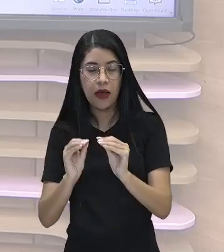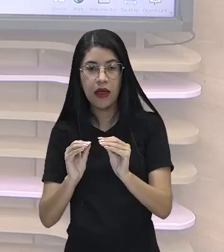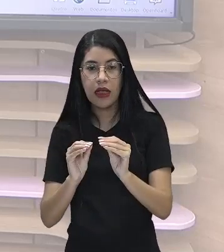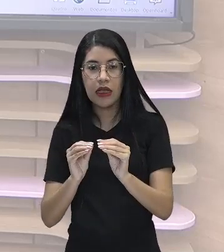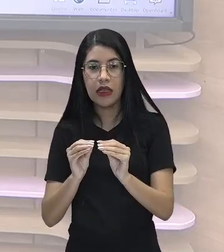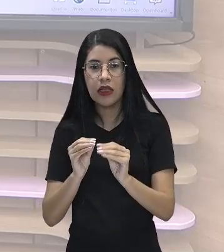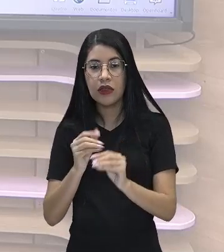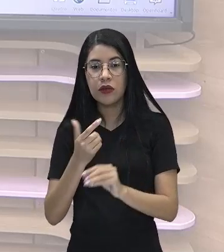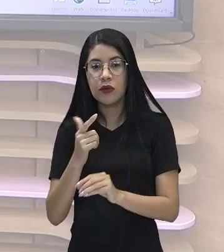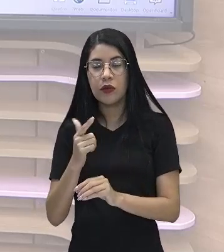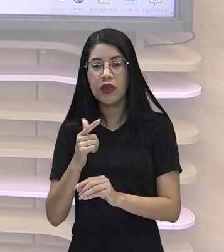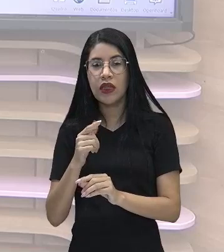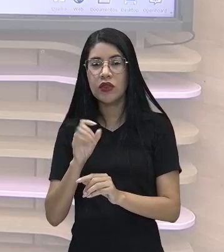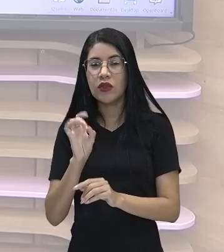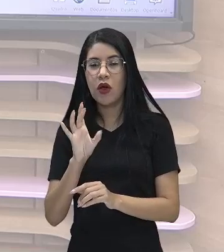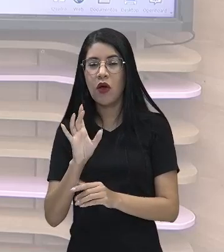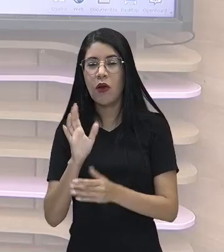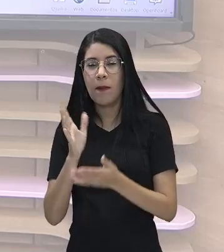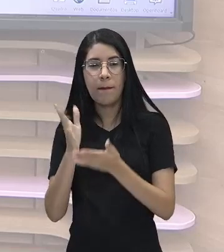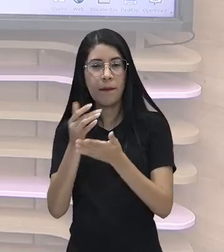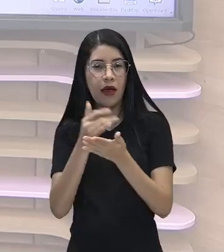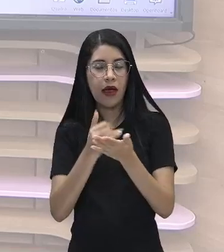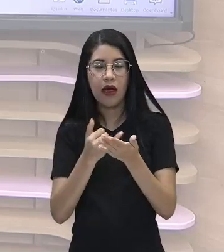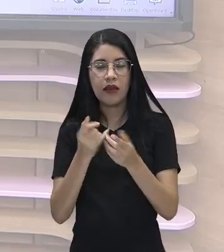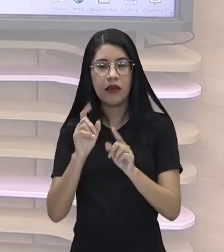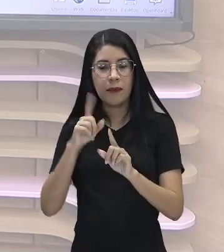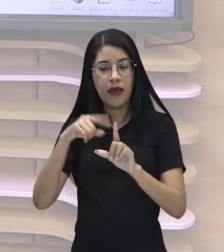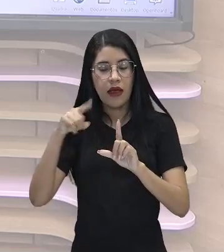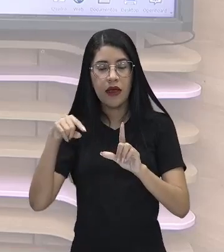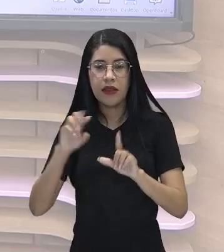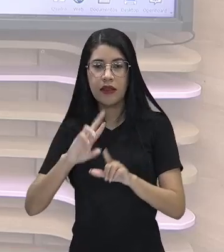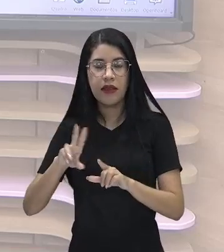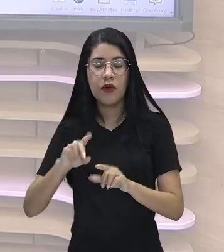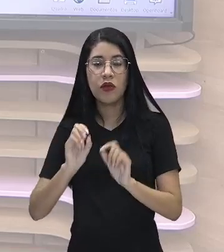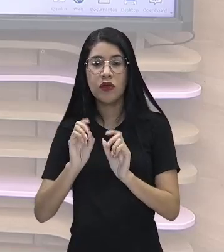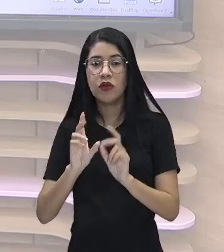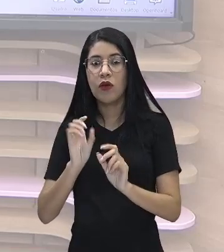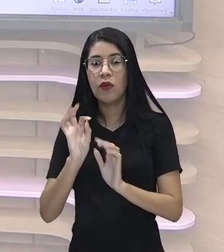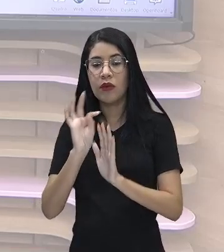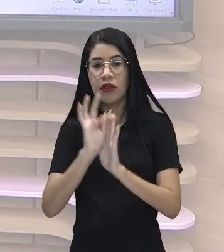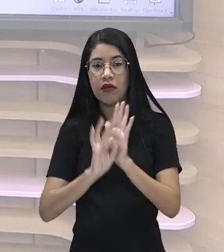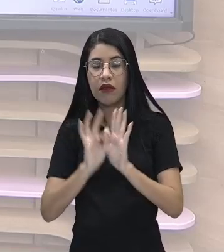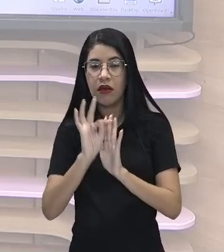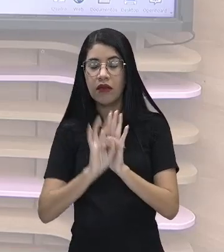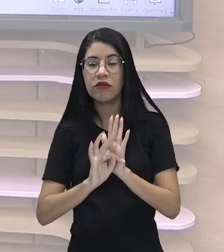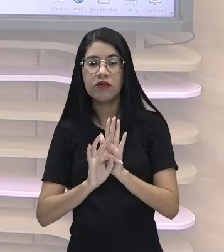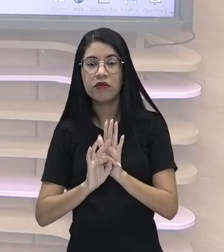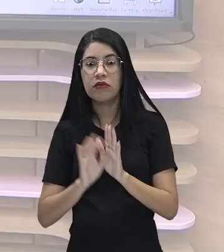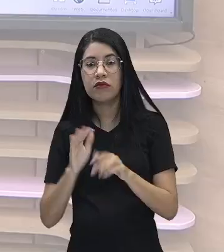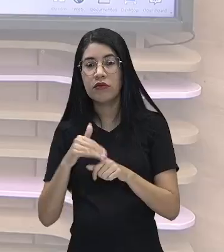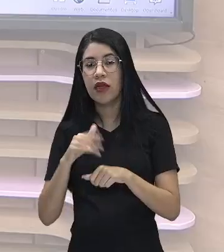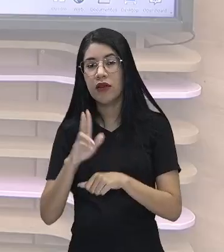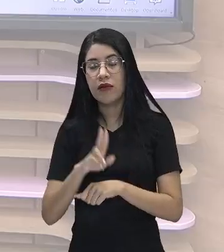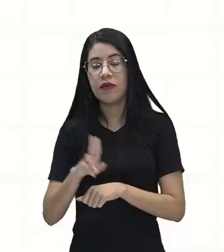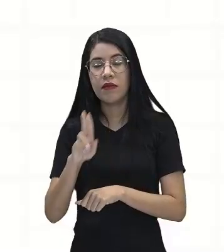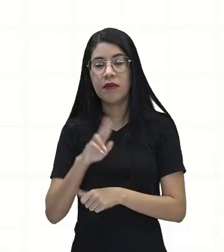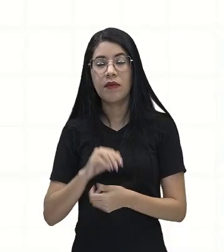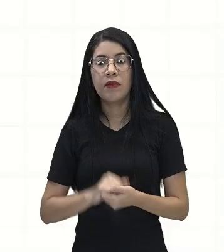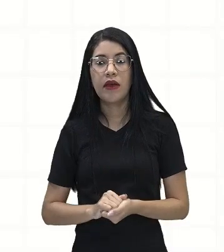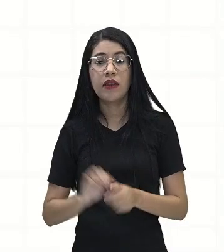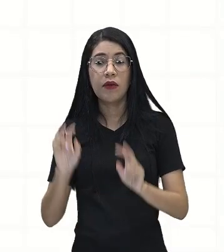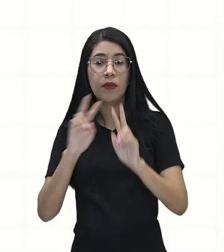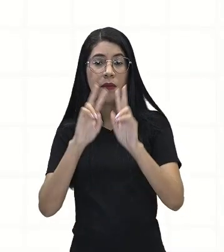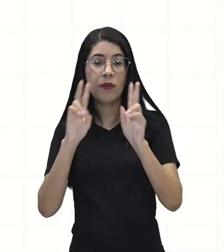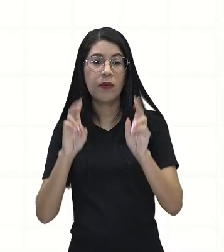têm fins estatísticos. Então, ele vai trazer principalmente mais elementos textuais. Então, o título